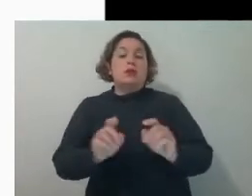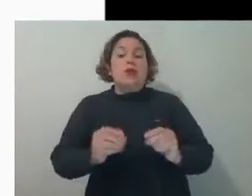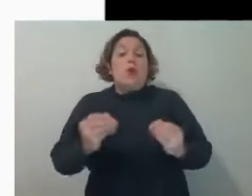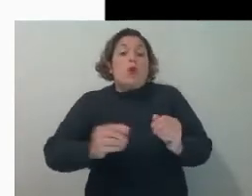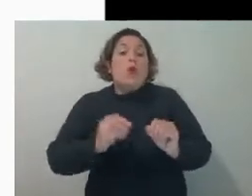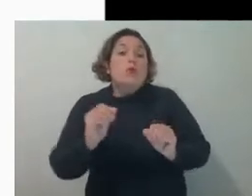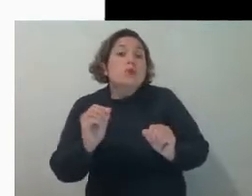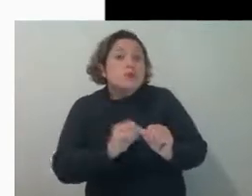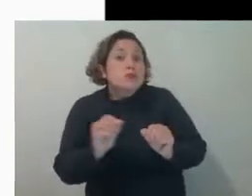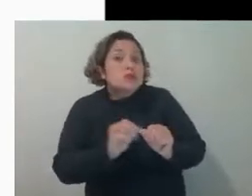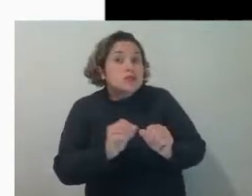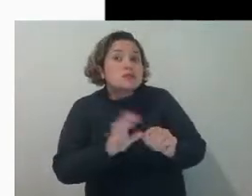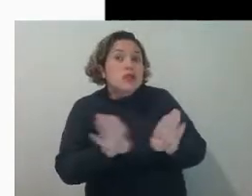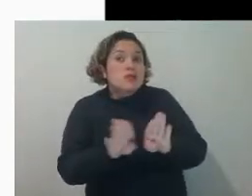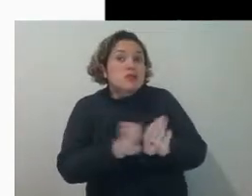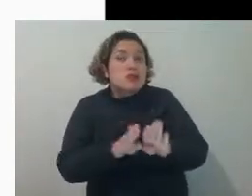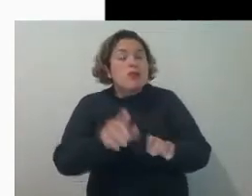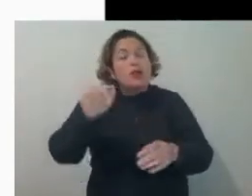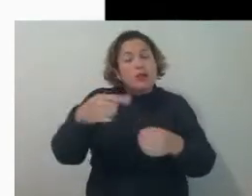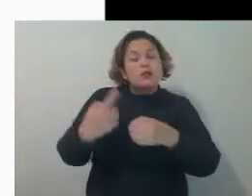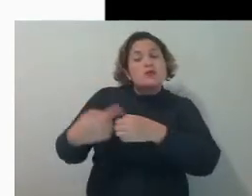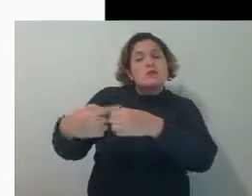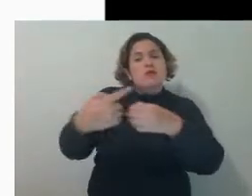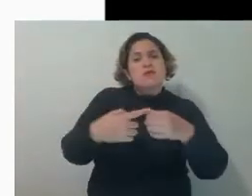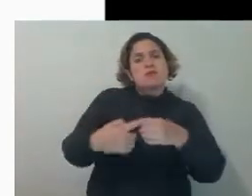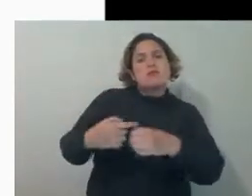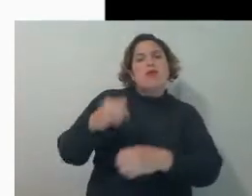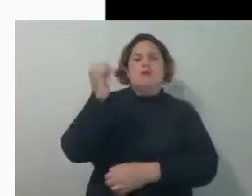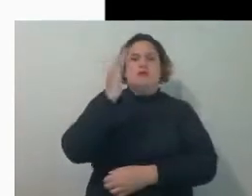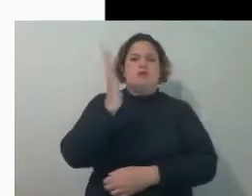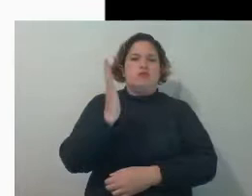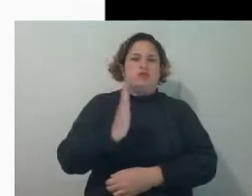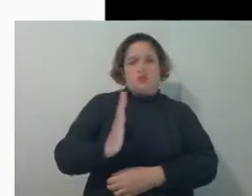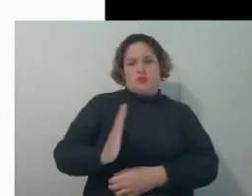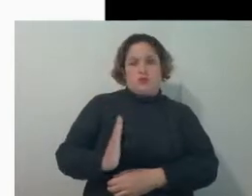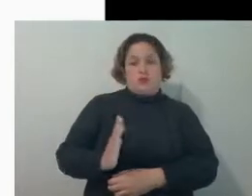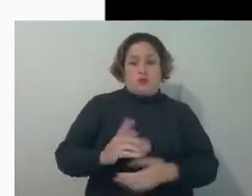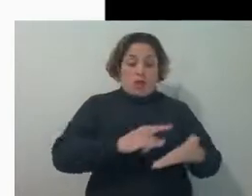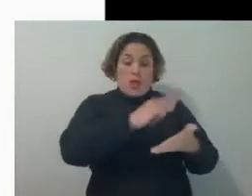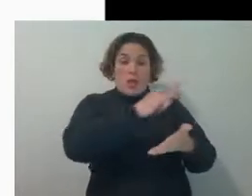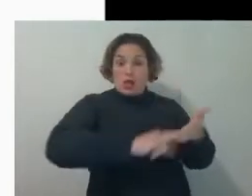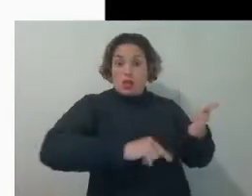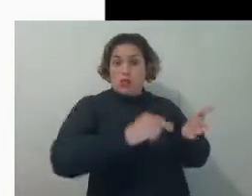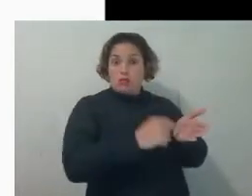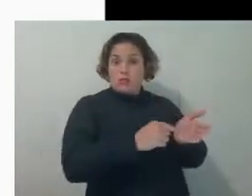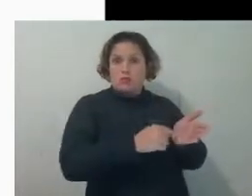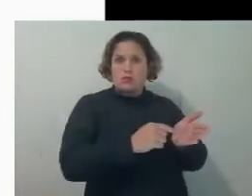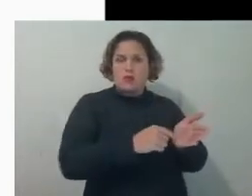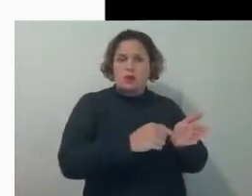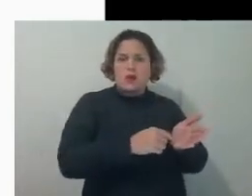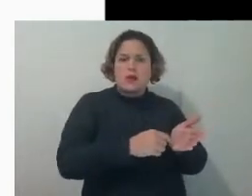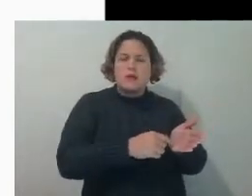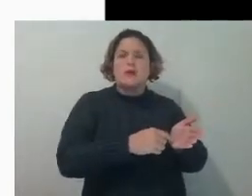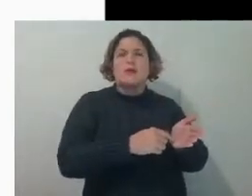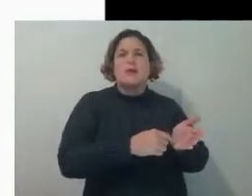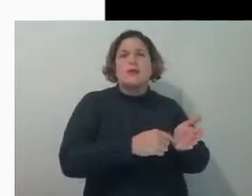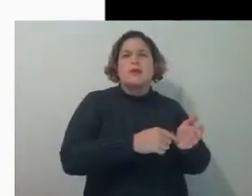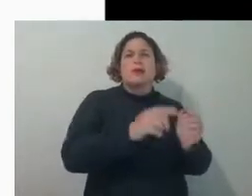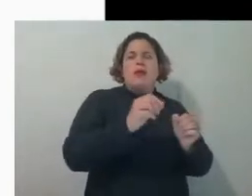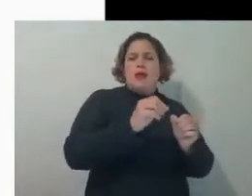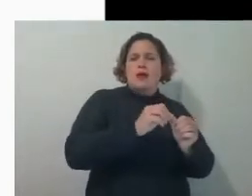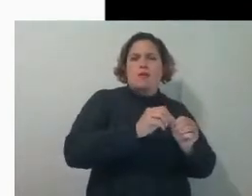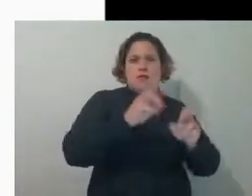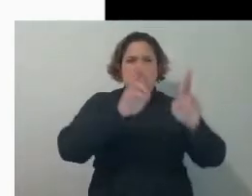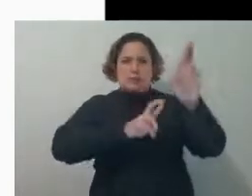nos municípios brasileiros. Então, esse protocolo que eu apresentei para vocês foi o protocolo de